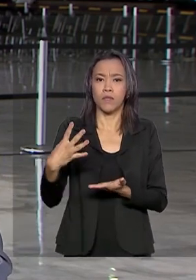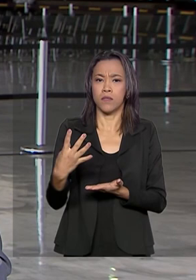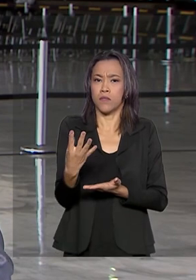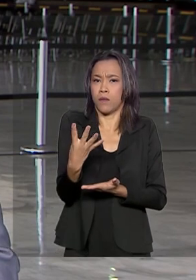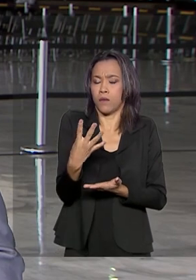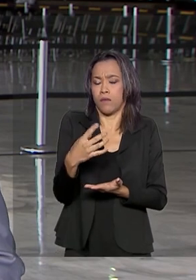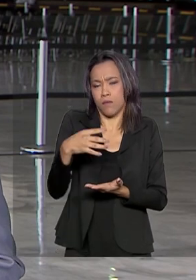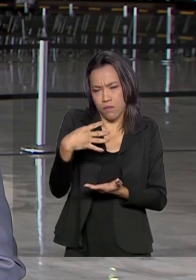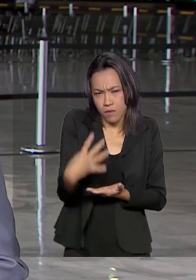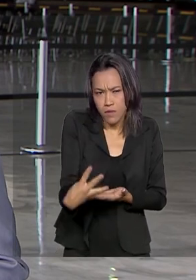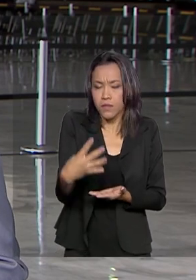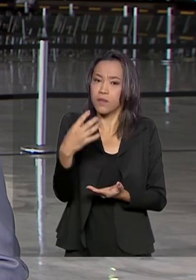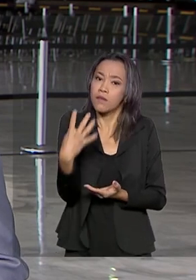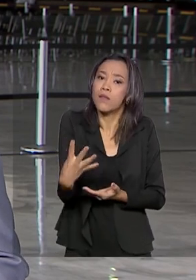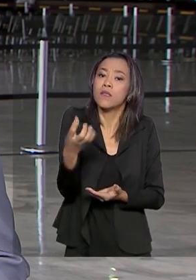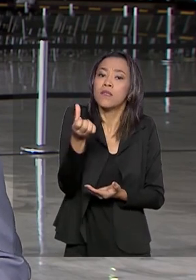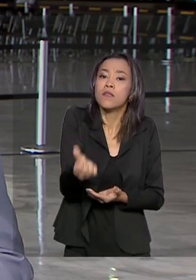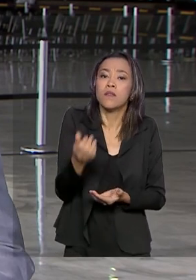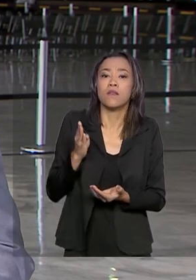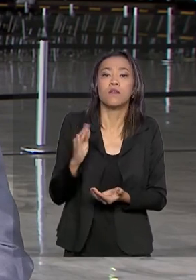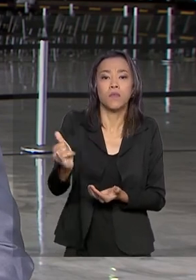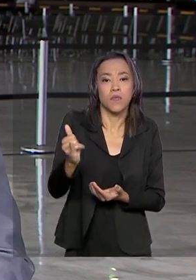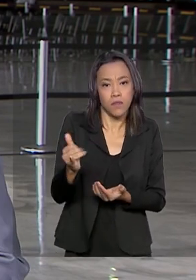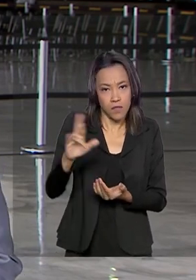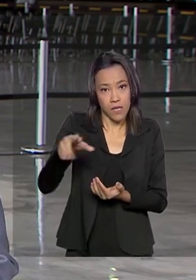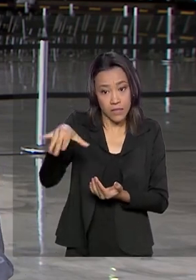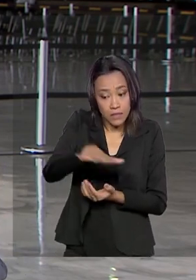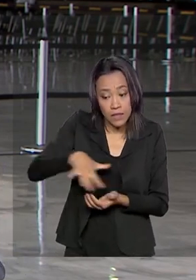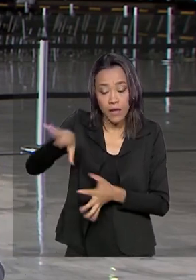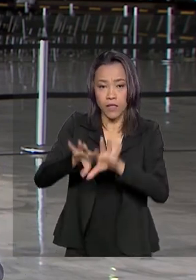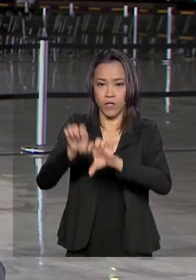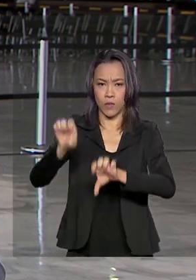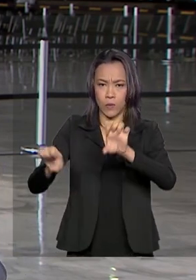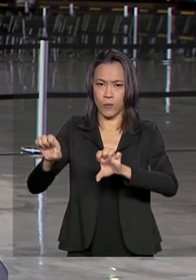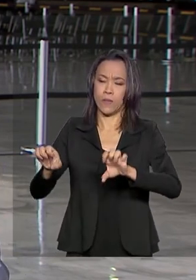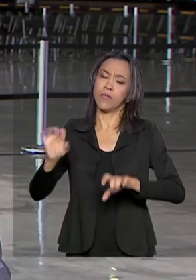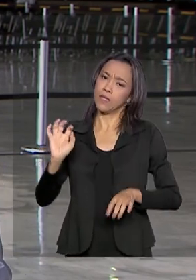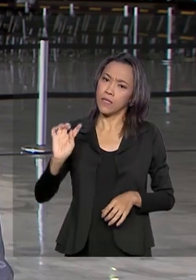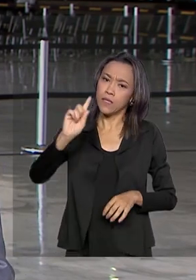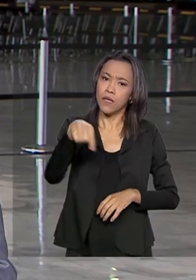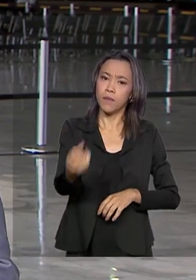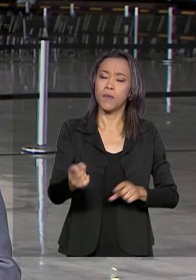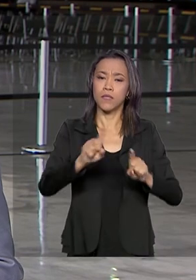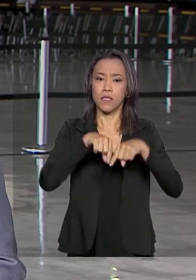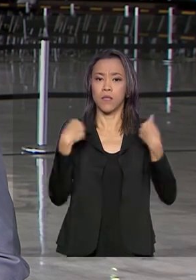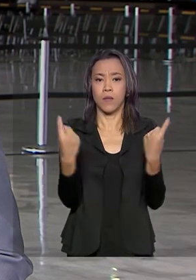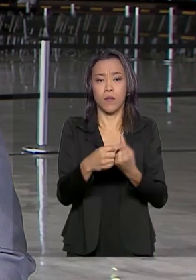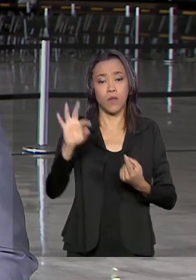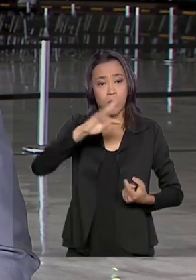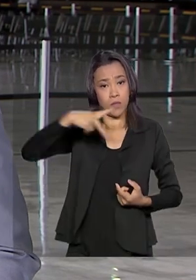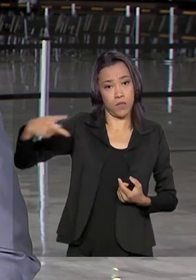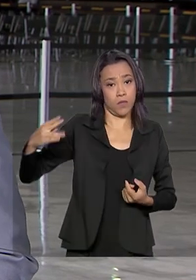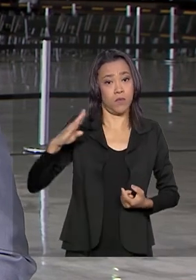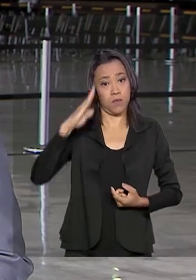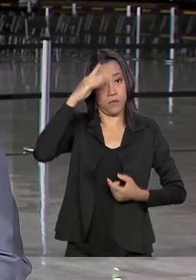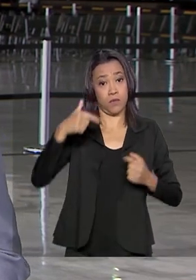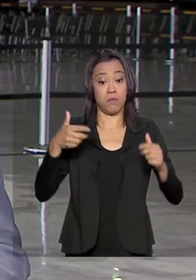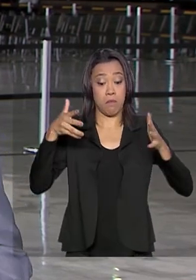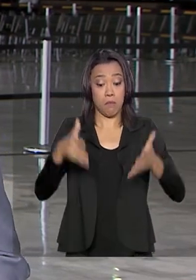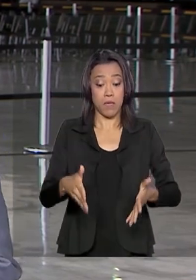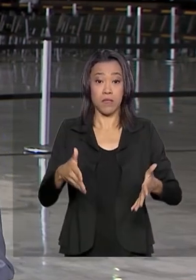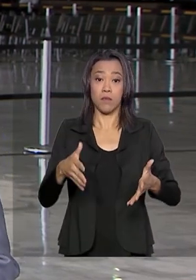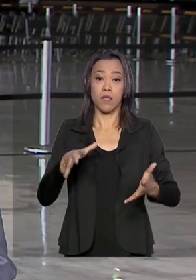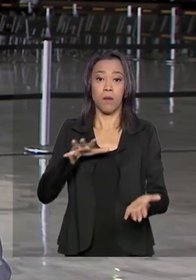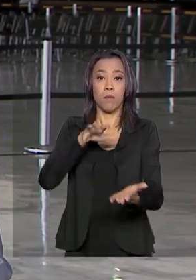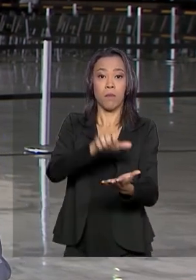de reais em infraestrutura mais tarde após essa reunião presidente jair bolsonaro participar da posse da presidente